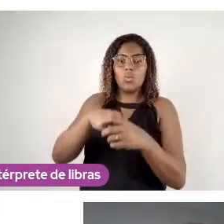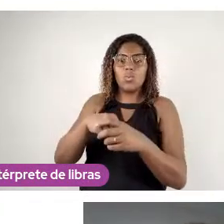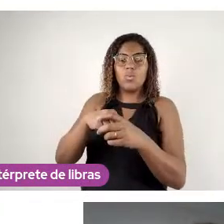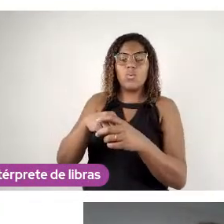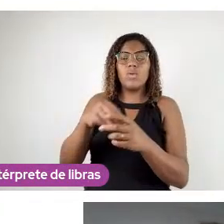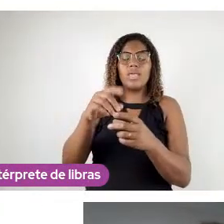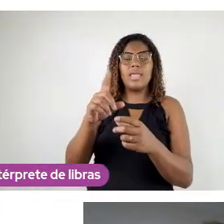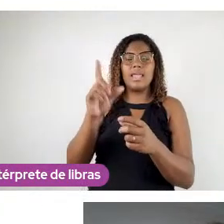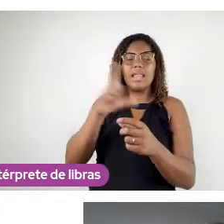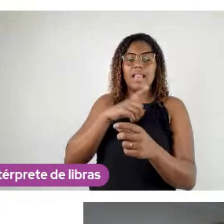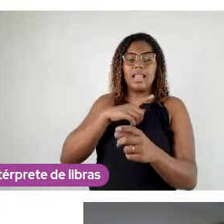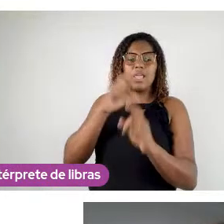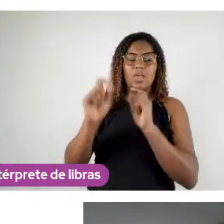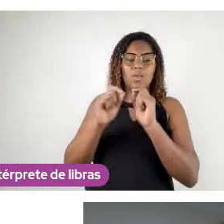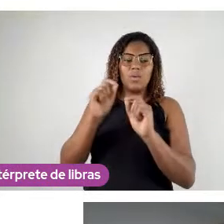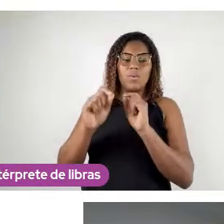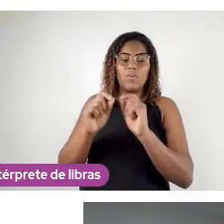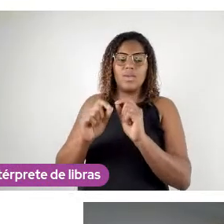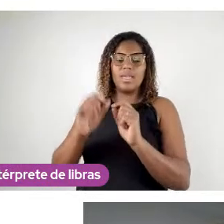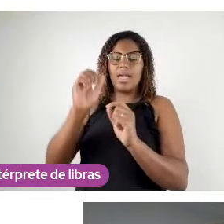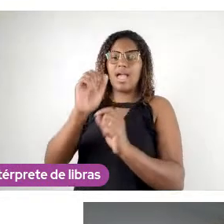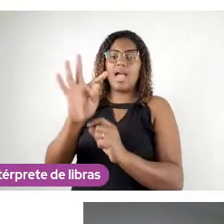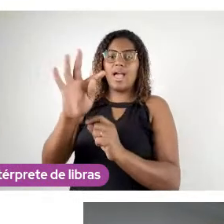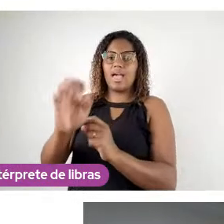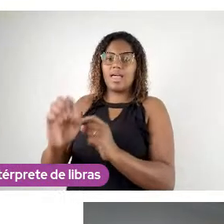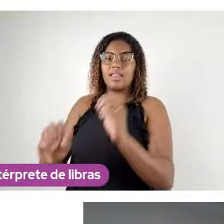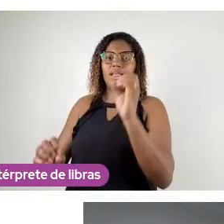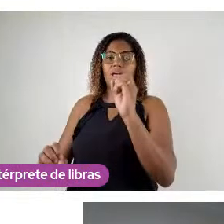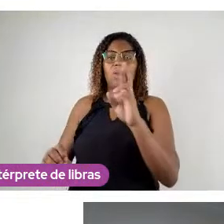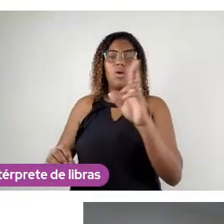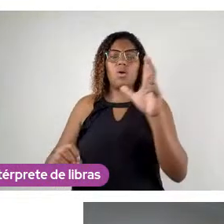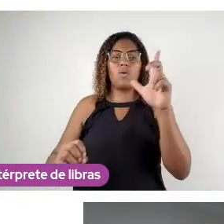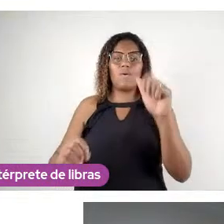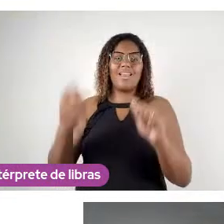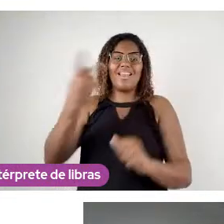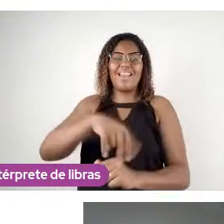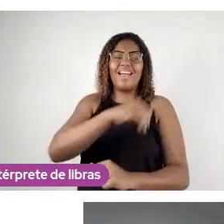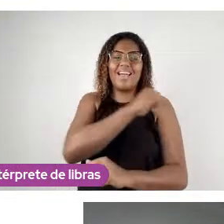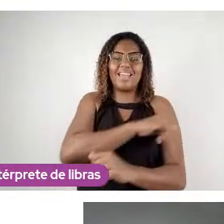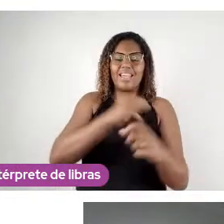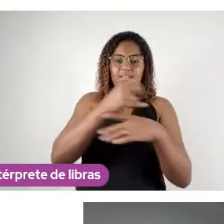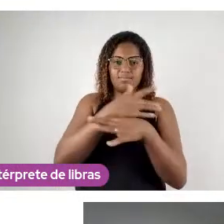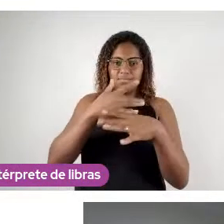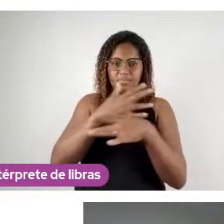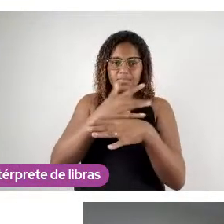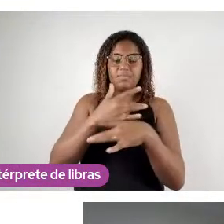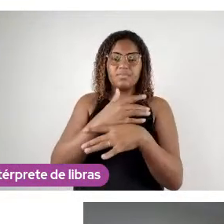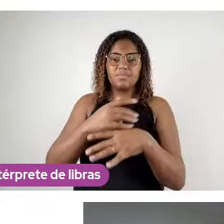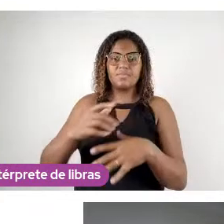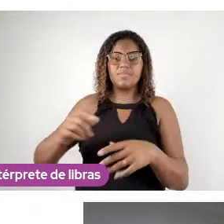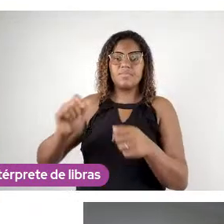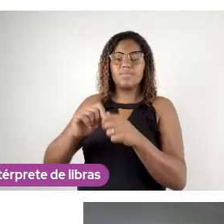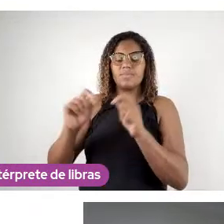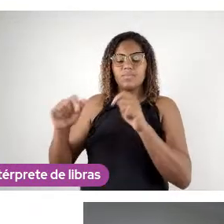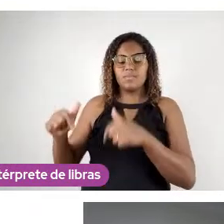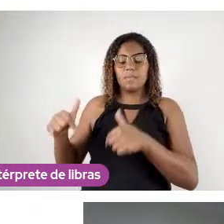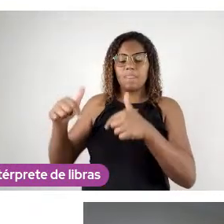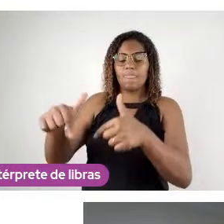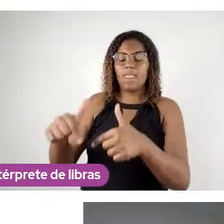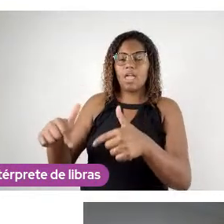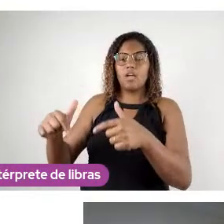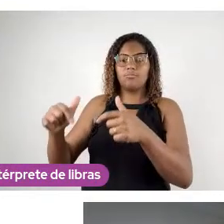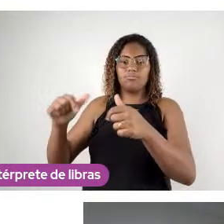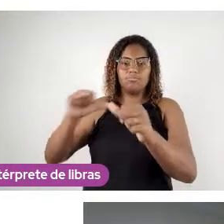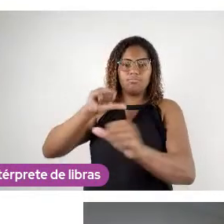né, a APA da Orla, aqui na cidade, que faz esse trabalho de restauração da restinga